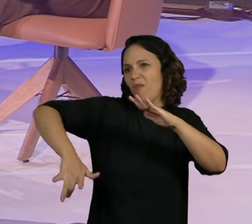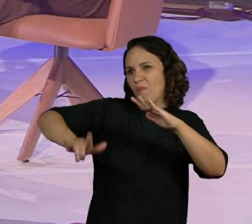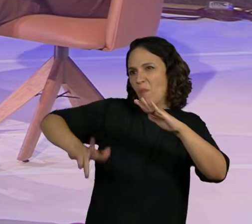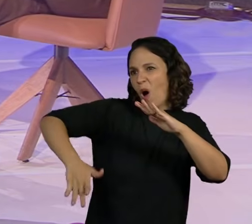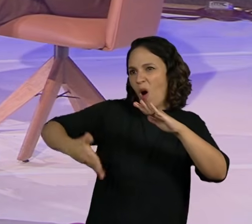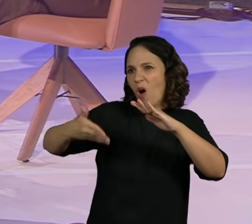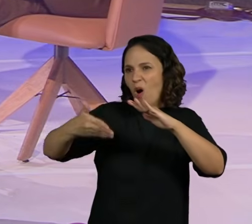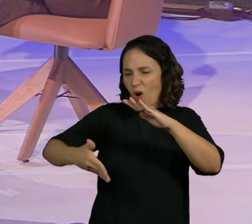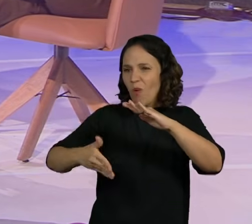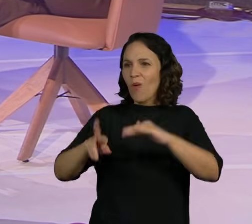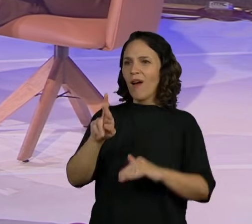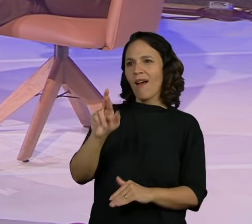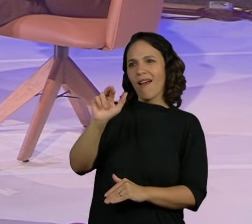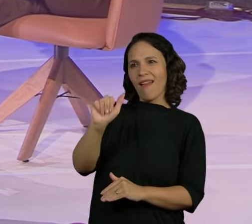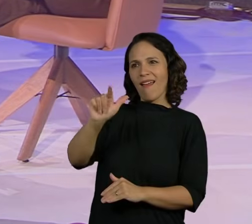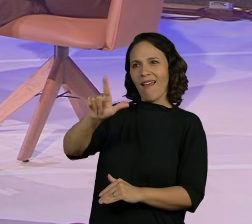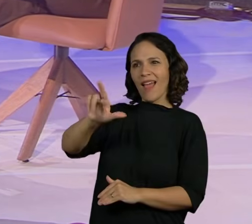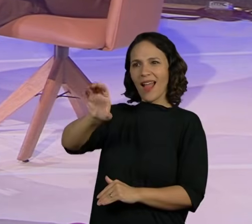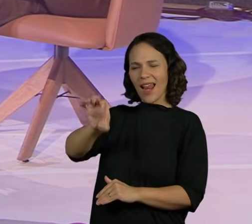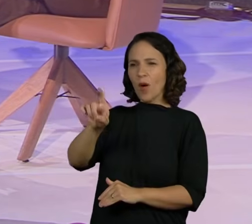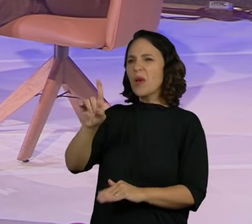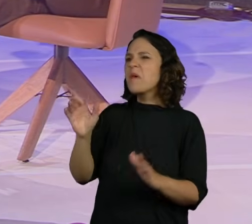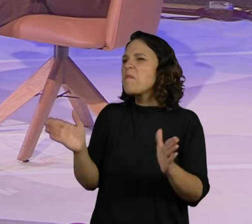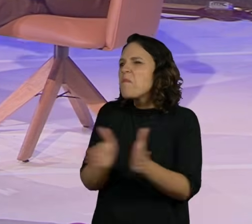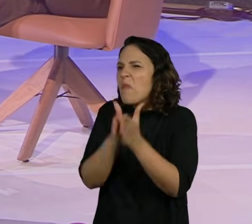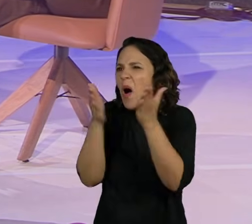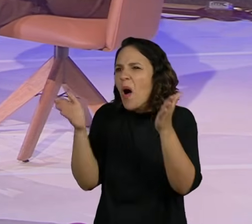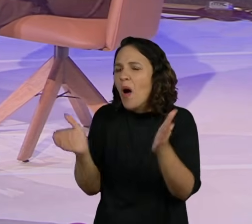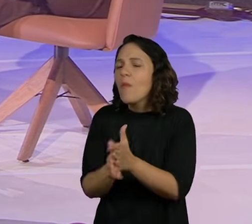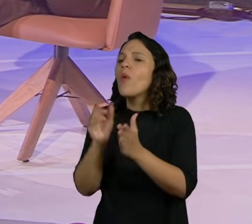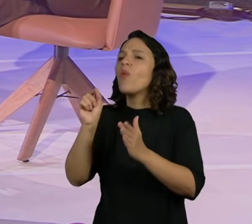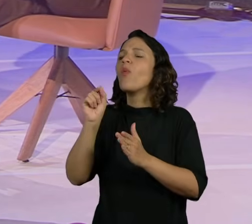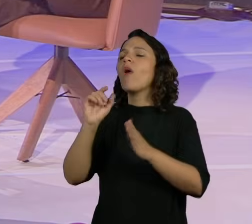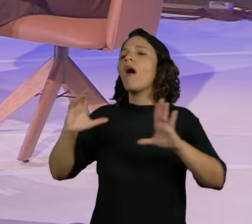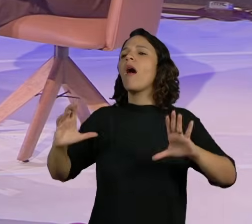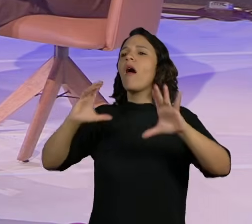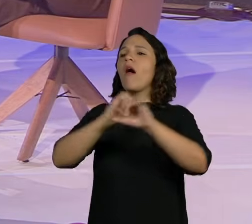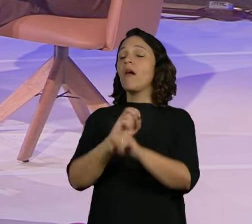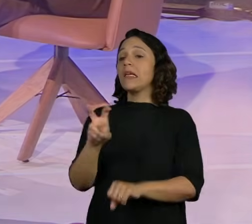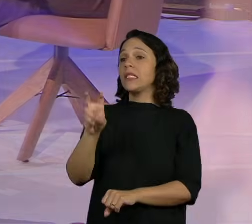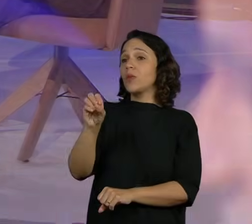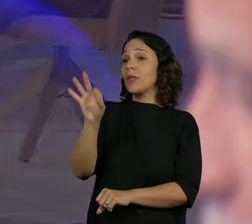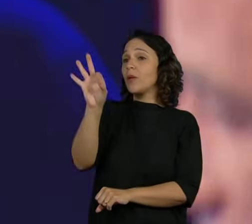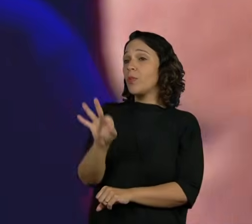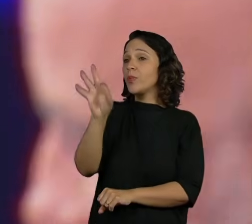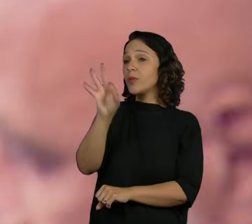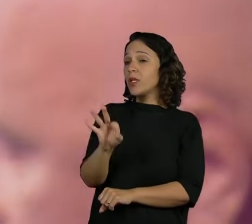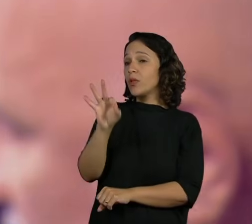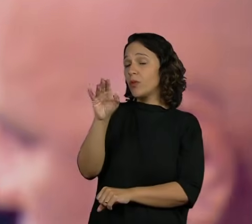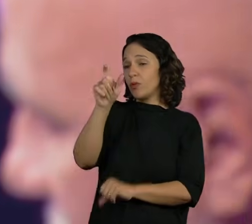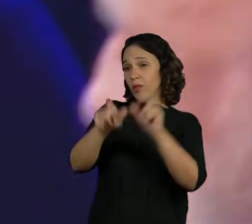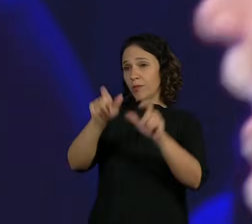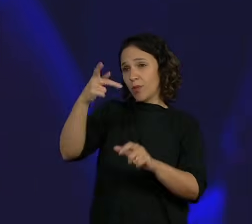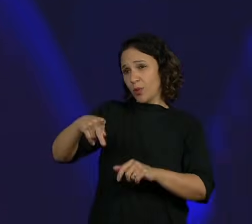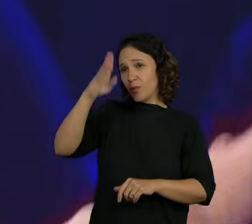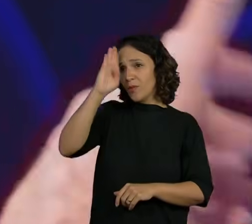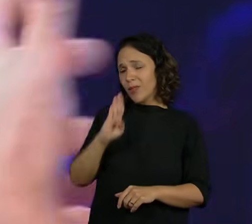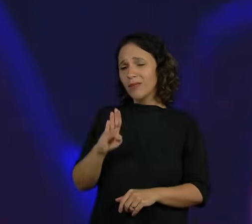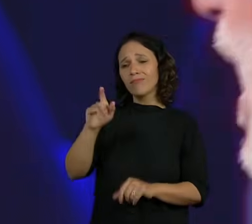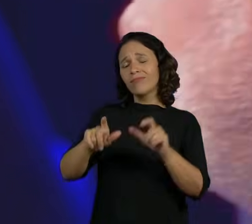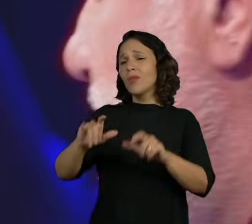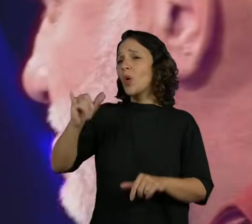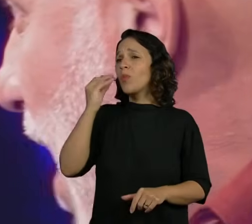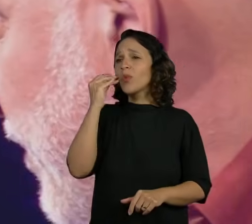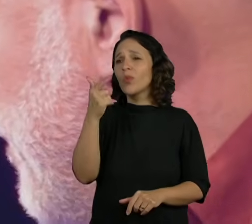isso, né? Então, que são os muito pobres, que é 50% da nossa população, o cara não